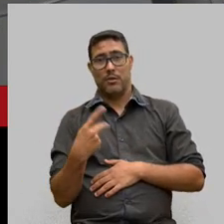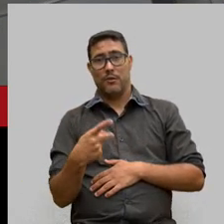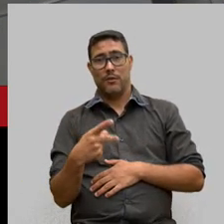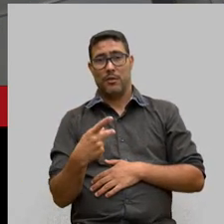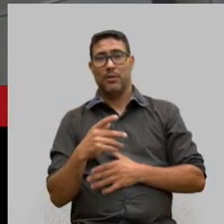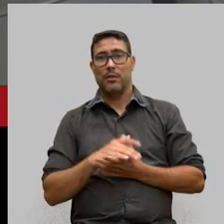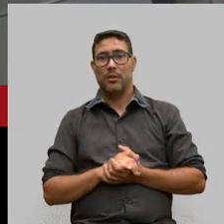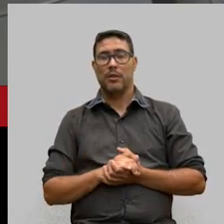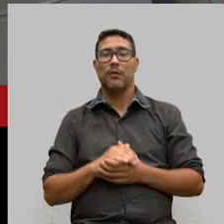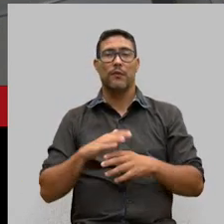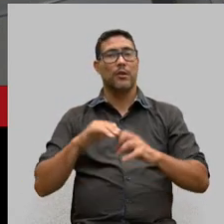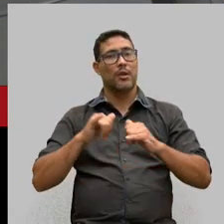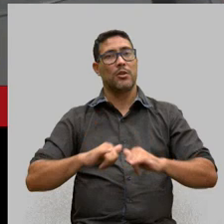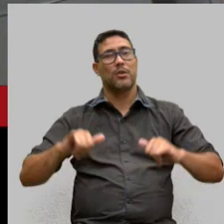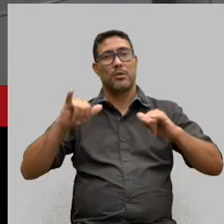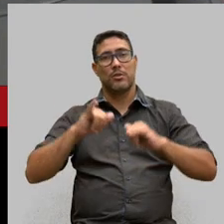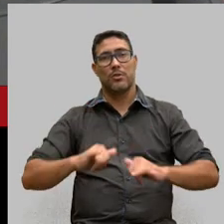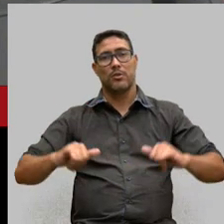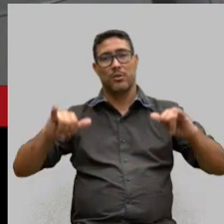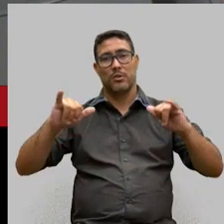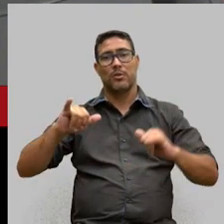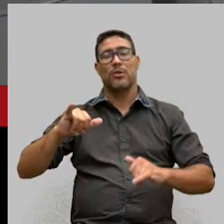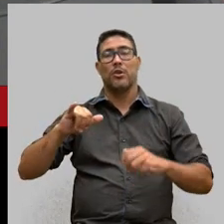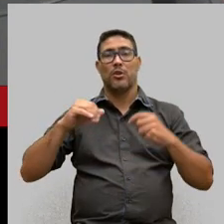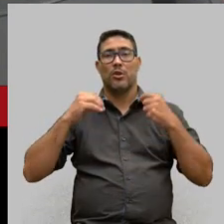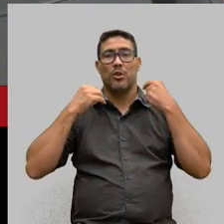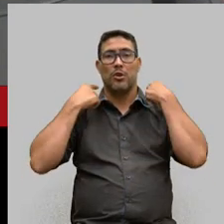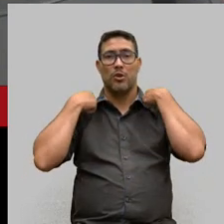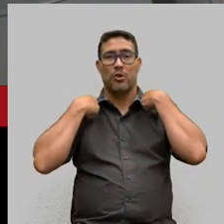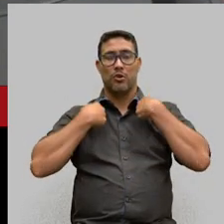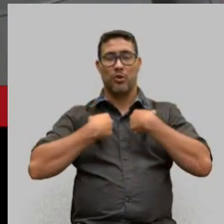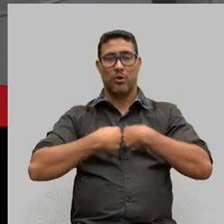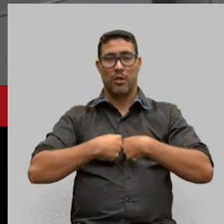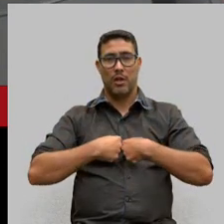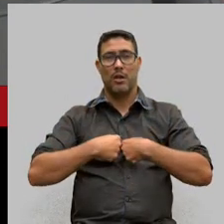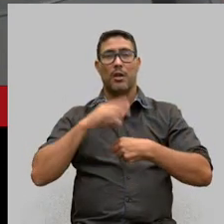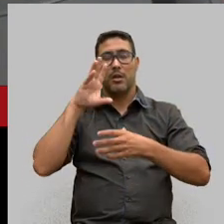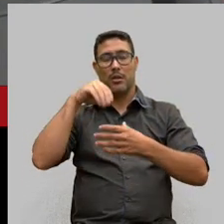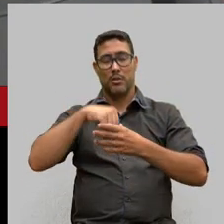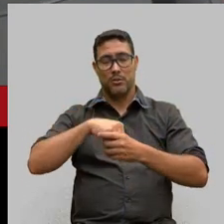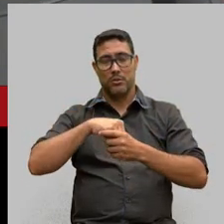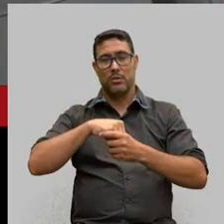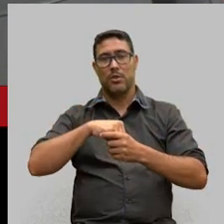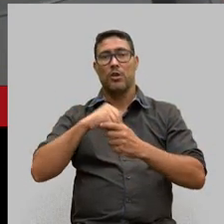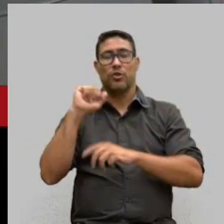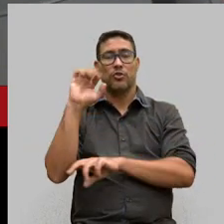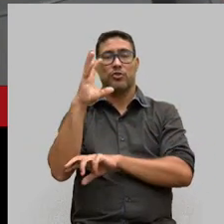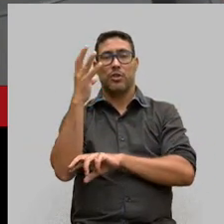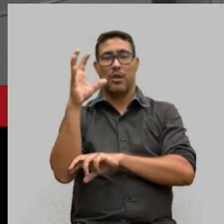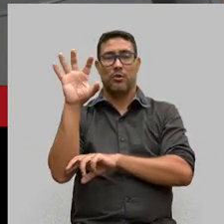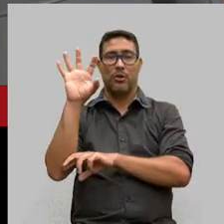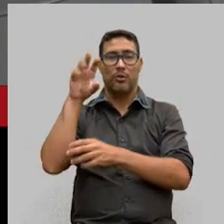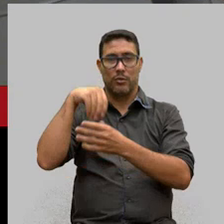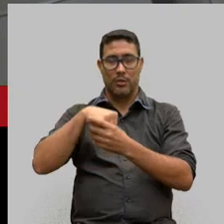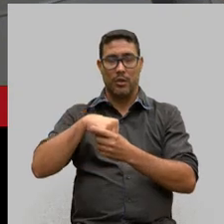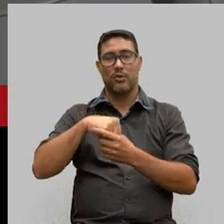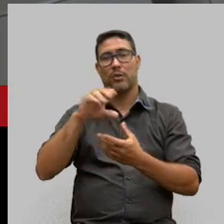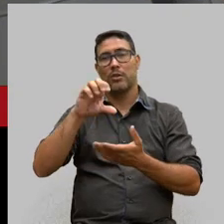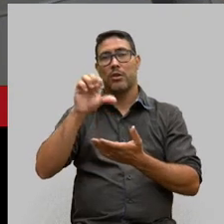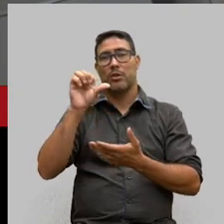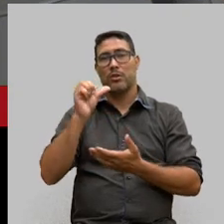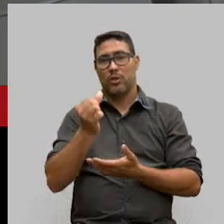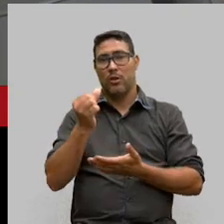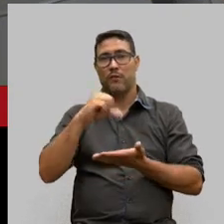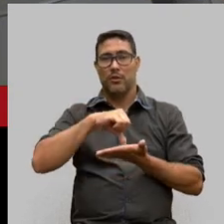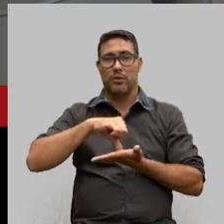fiz a divulgação do colard do girassol dentro do Conselho Municipal de Saúde nas nove regionais e uma